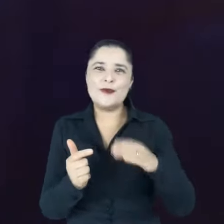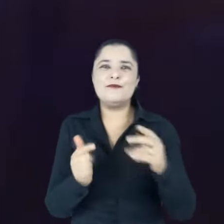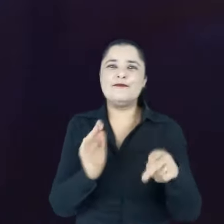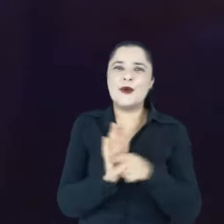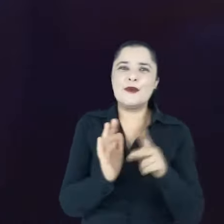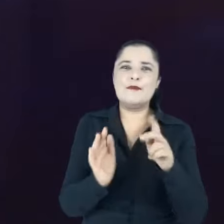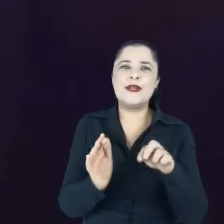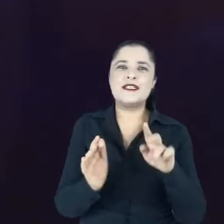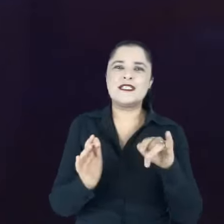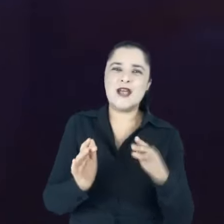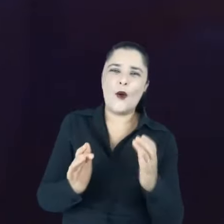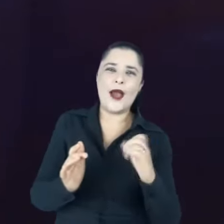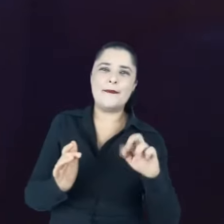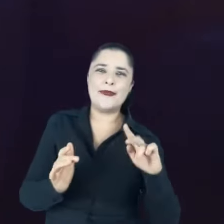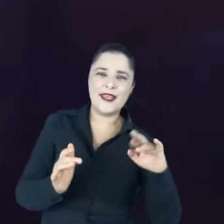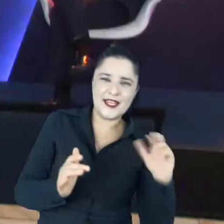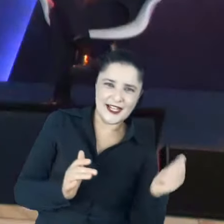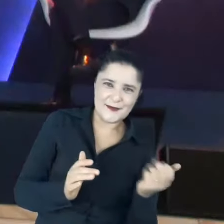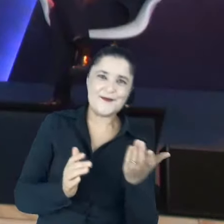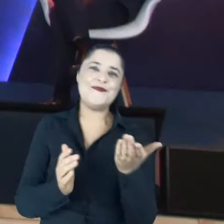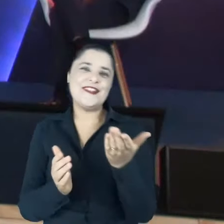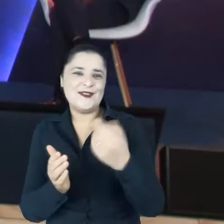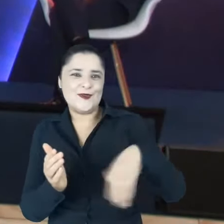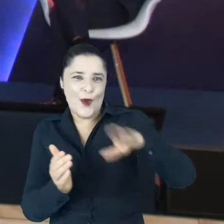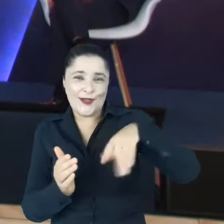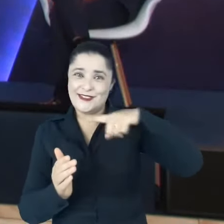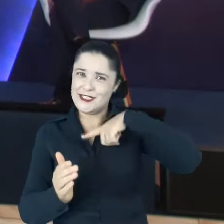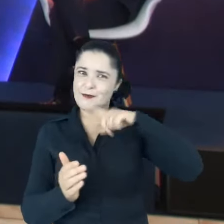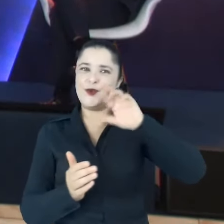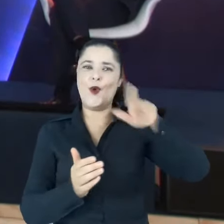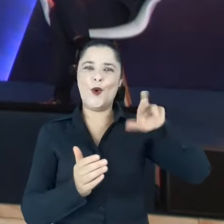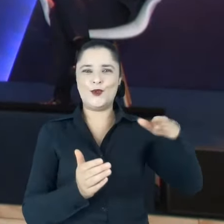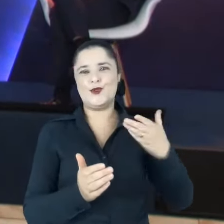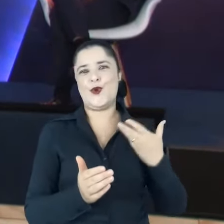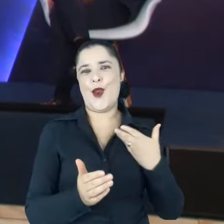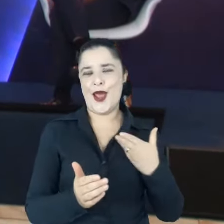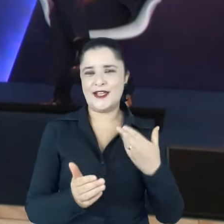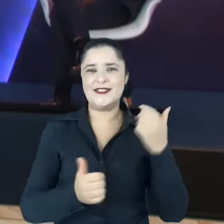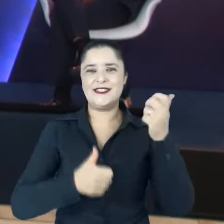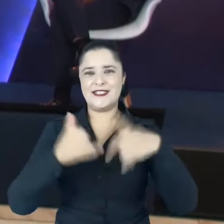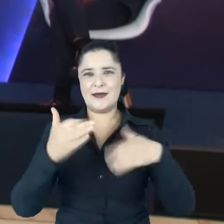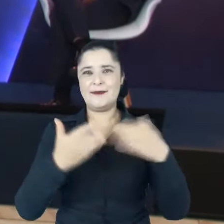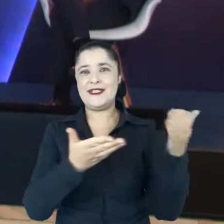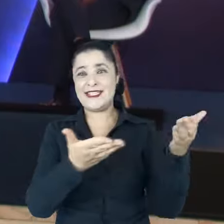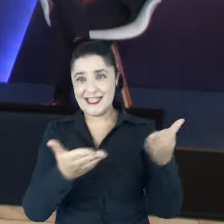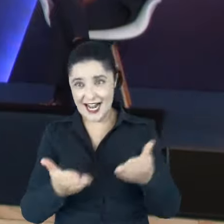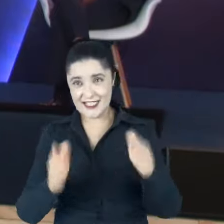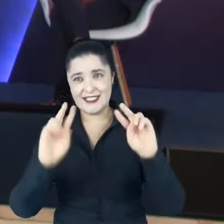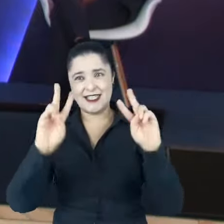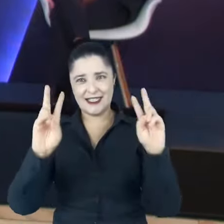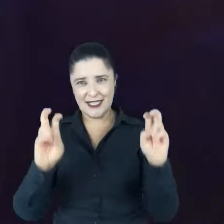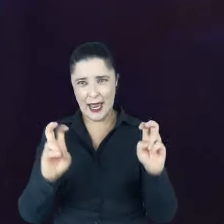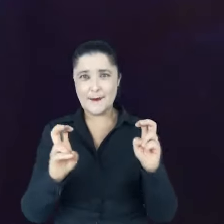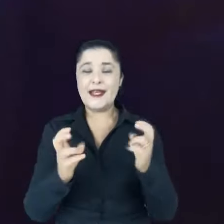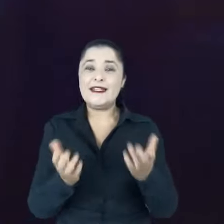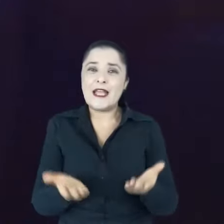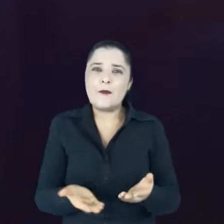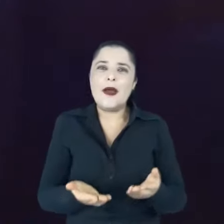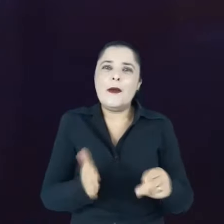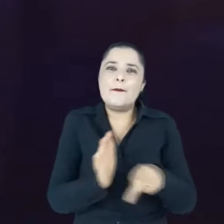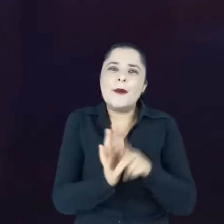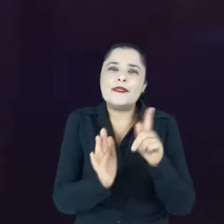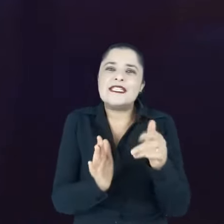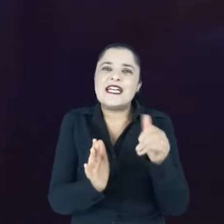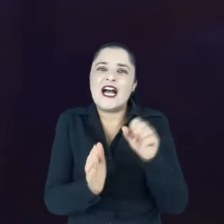o Christopher também gosta de falar, a gente tem outros colegas aí que sempre trazem esse tema, tem uma riqueza muito grande de gás renovável